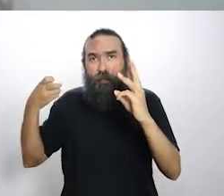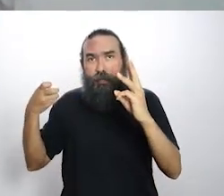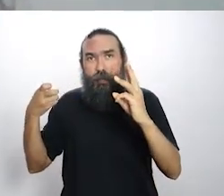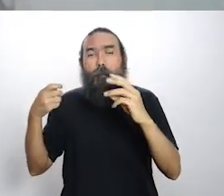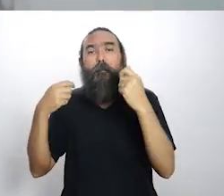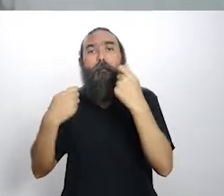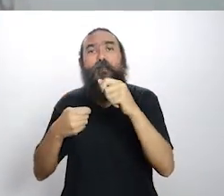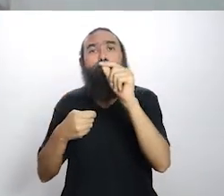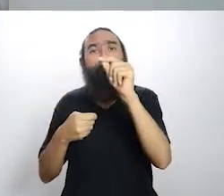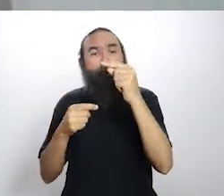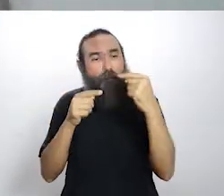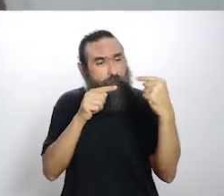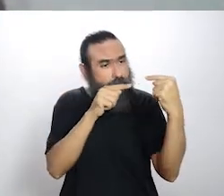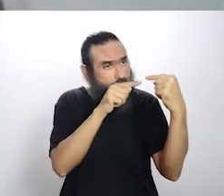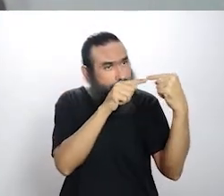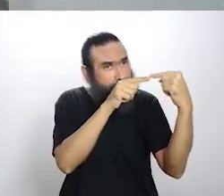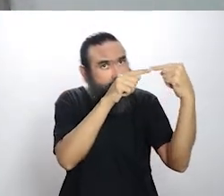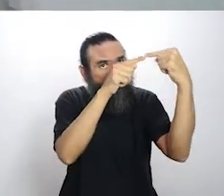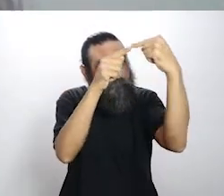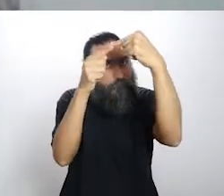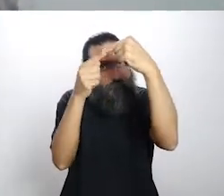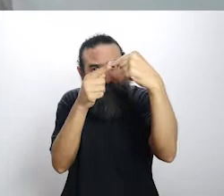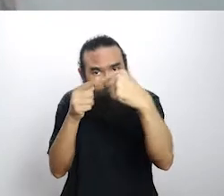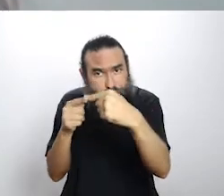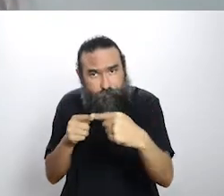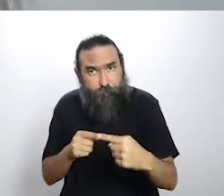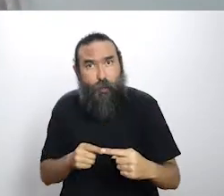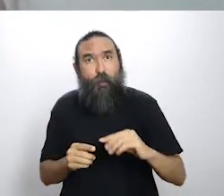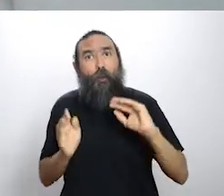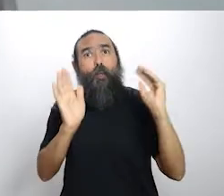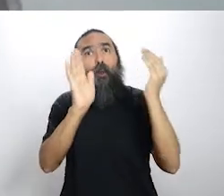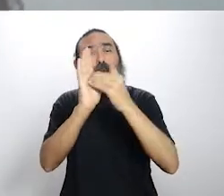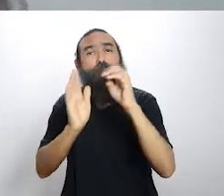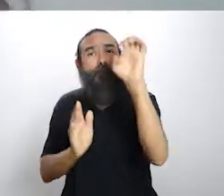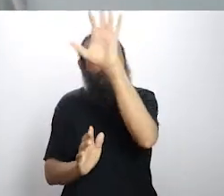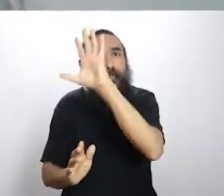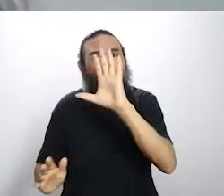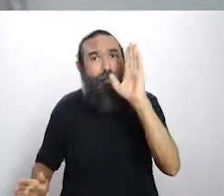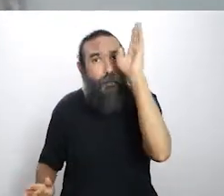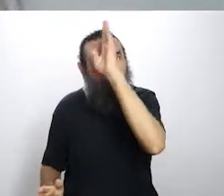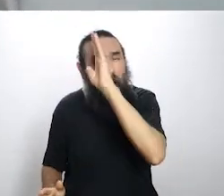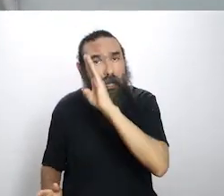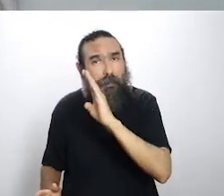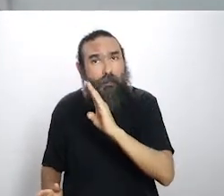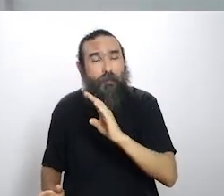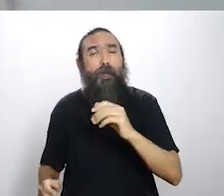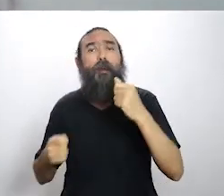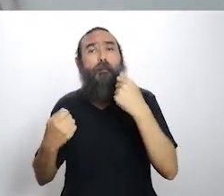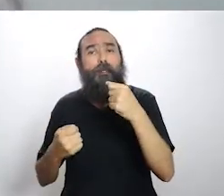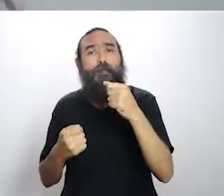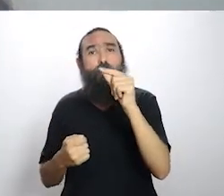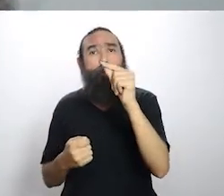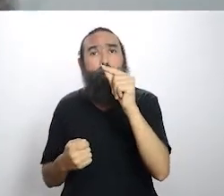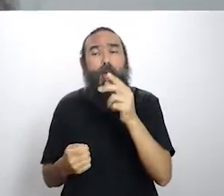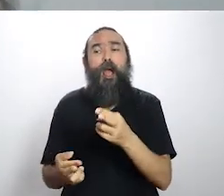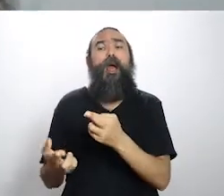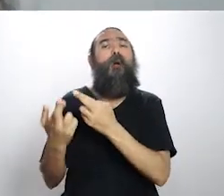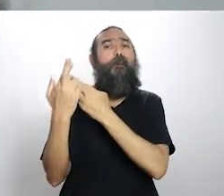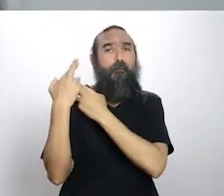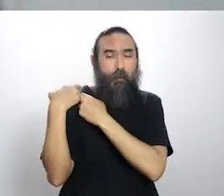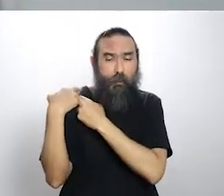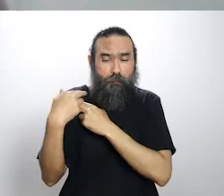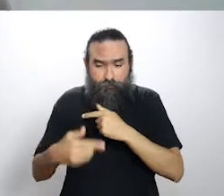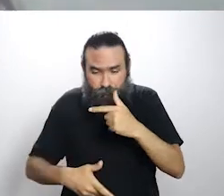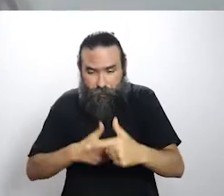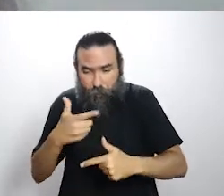articulação com os estados e municípios para que eles assumissem essa responsabilidade de executar a educação escolar, já